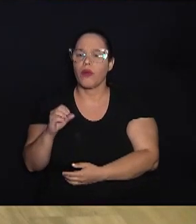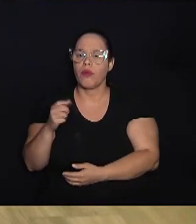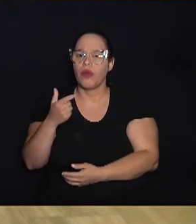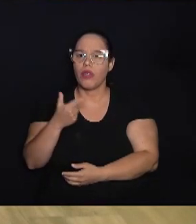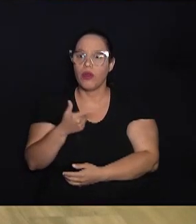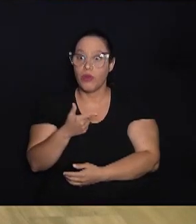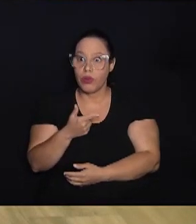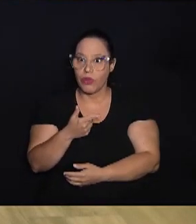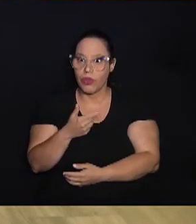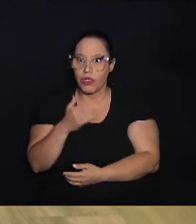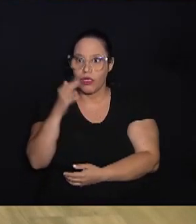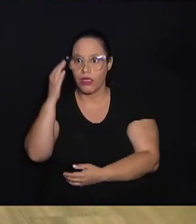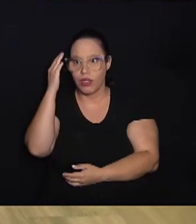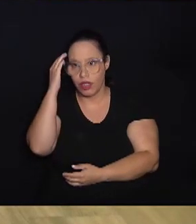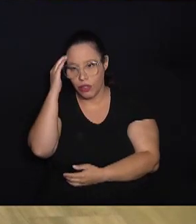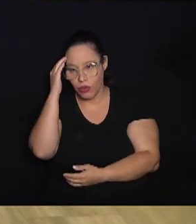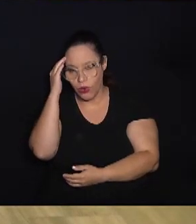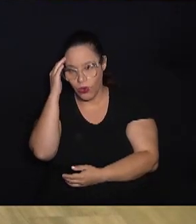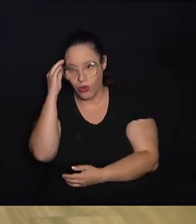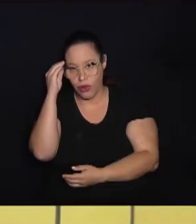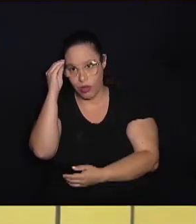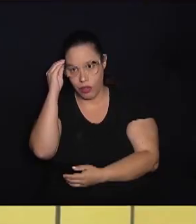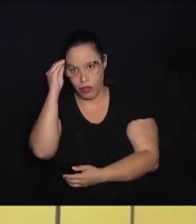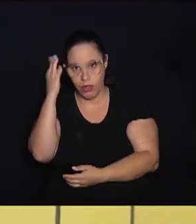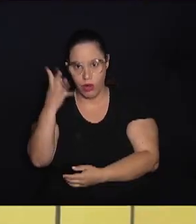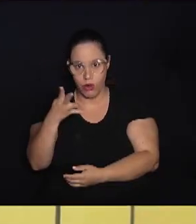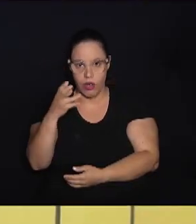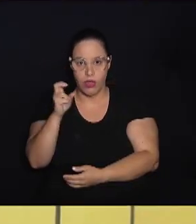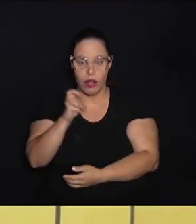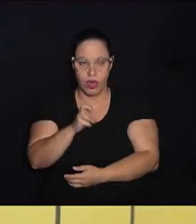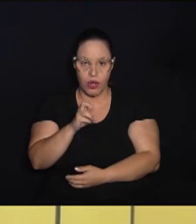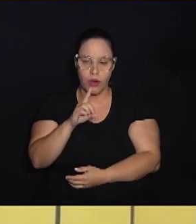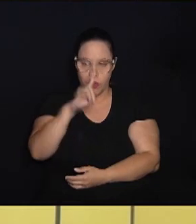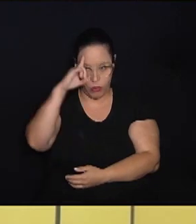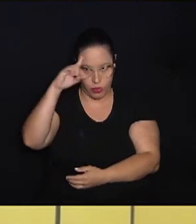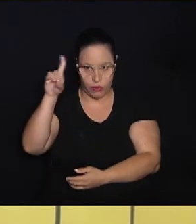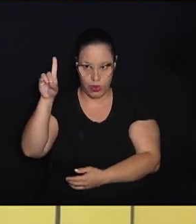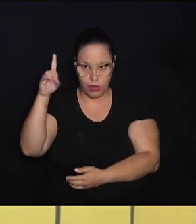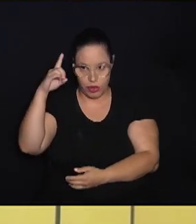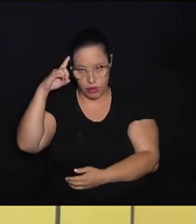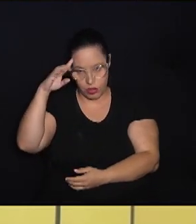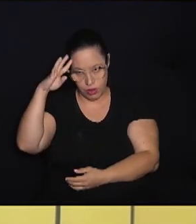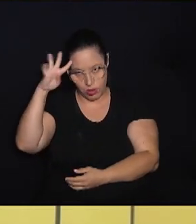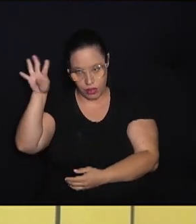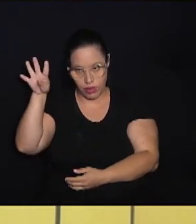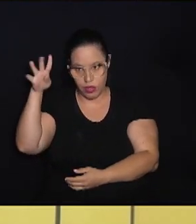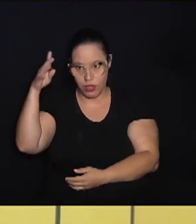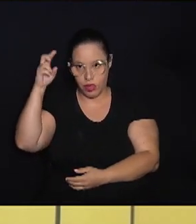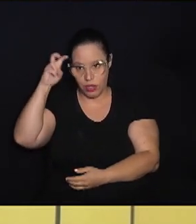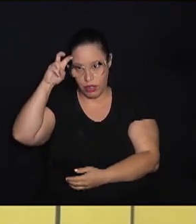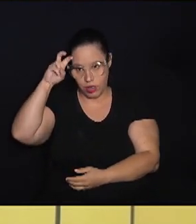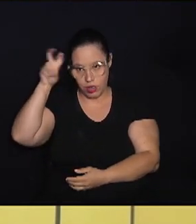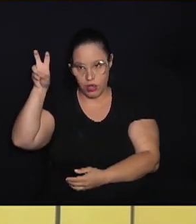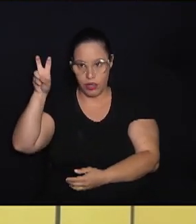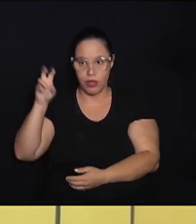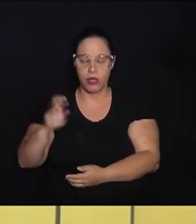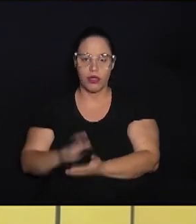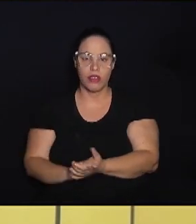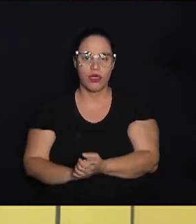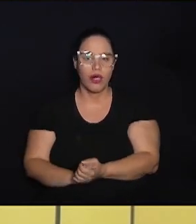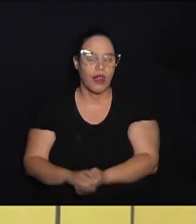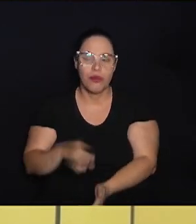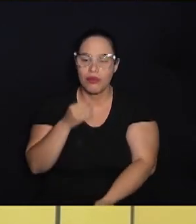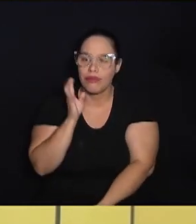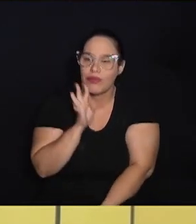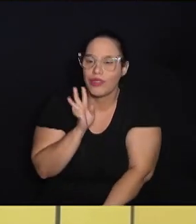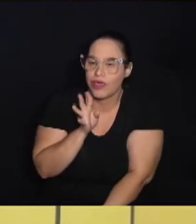L tigas mas eu tô tentando colocar qu C por dia para ver se pessoal então quem quiser visitarão identificar né olha e é muito bacana porque